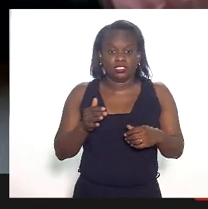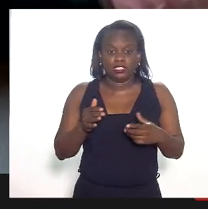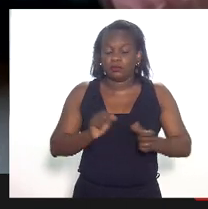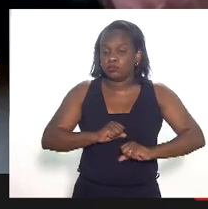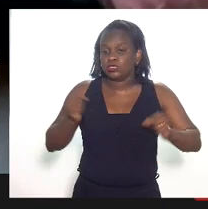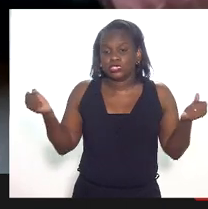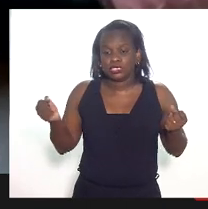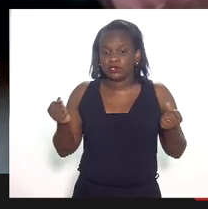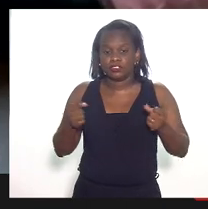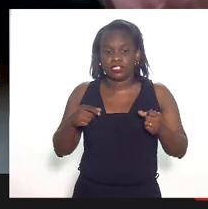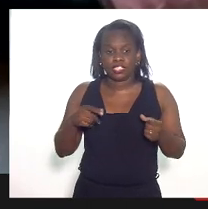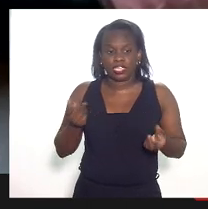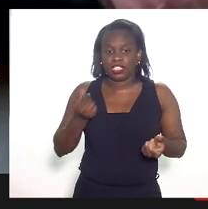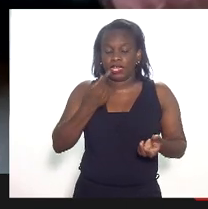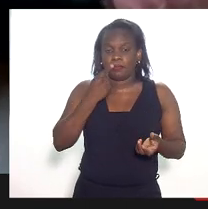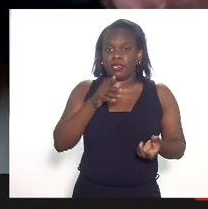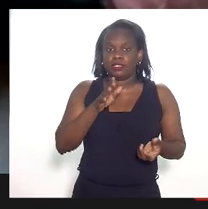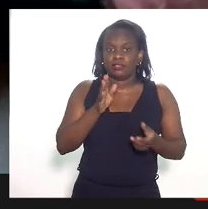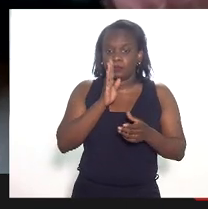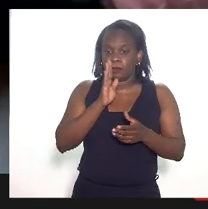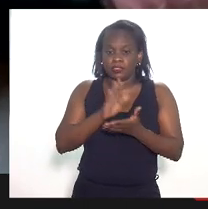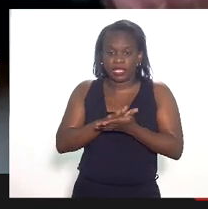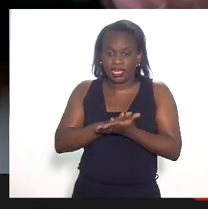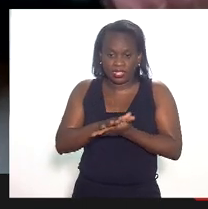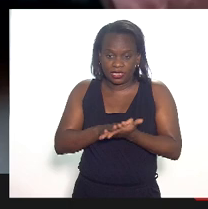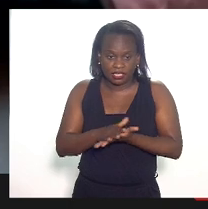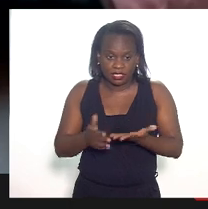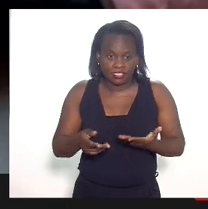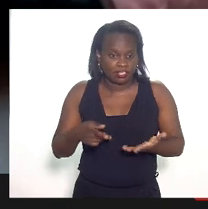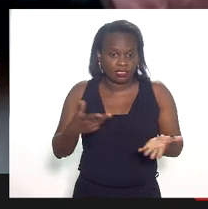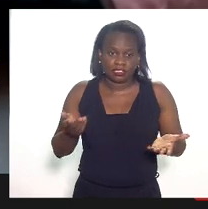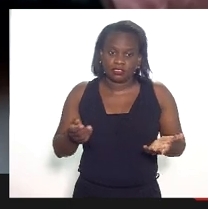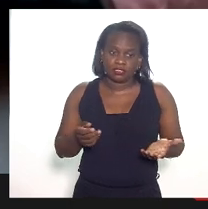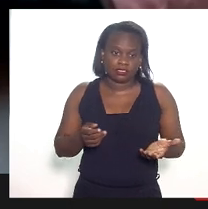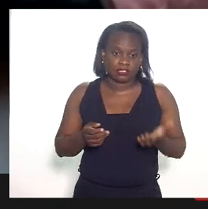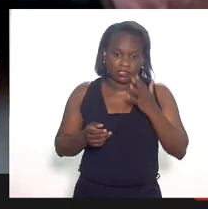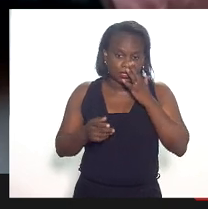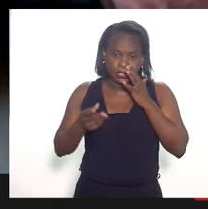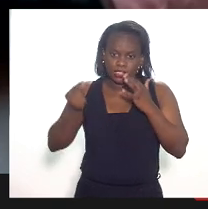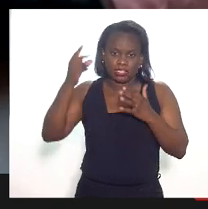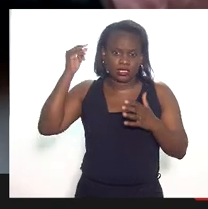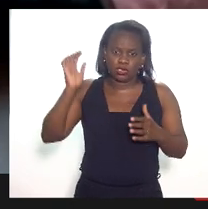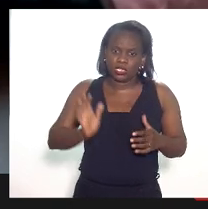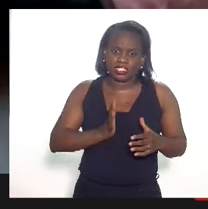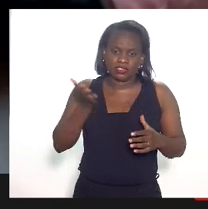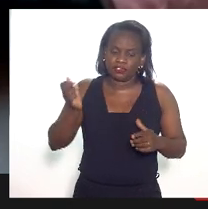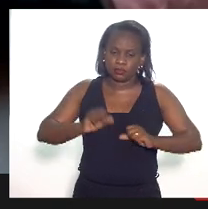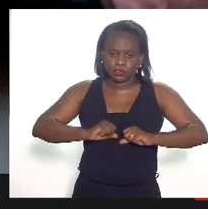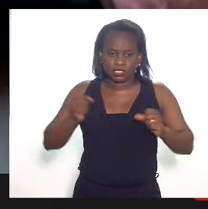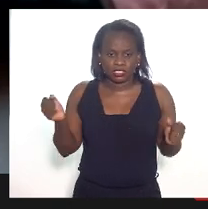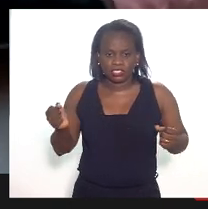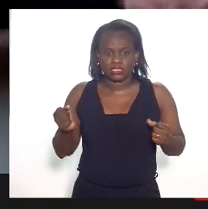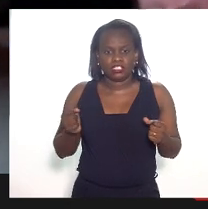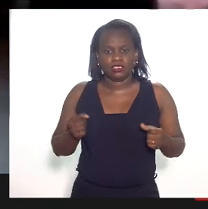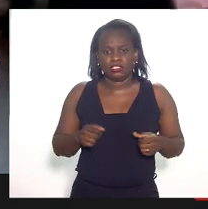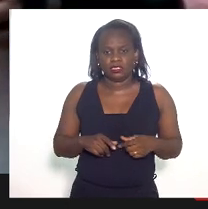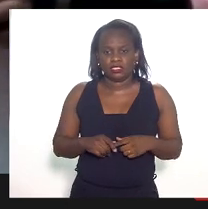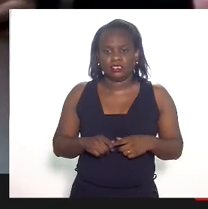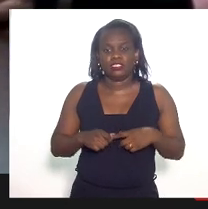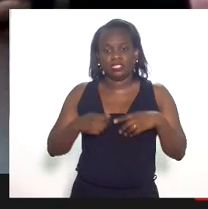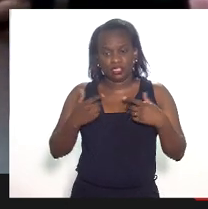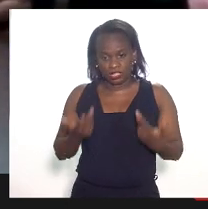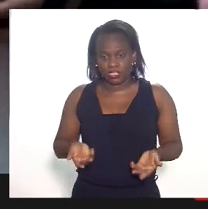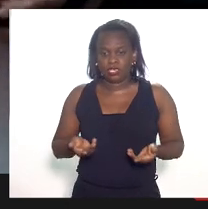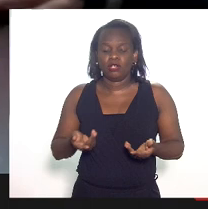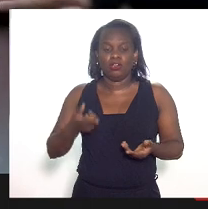impossível, sem nenhum milho de sedação, entubado, brigando com o tubar. Isso é medieval. Isso é medieval. Não é por aí. Então,